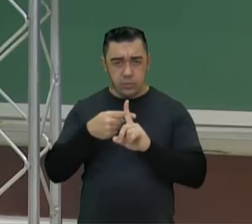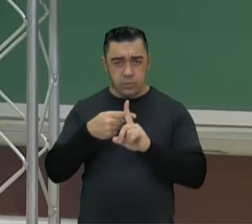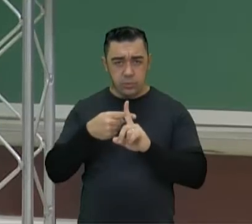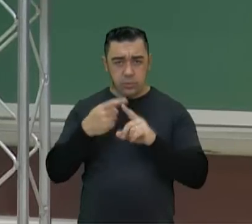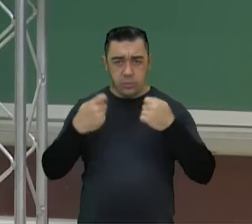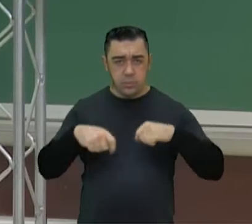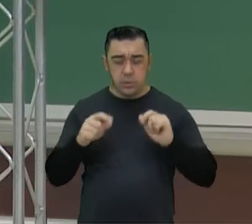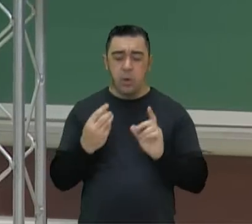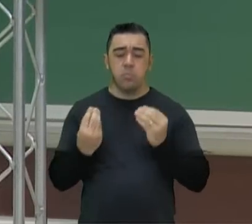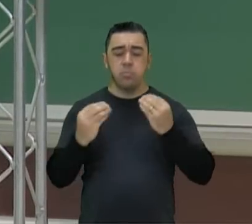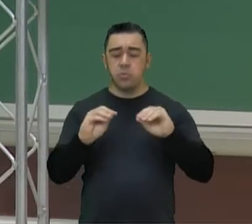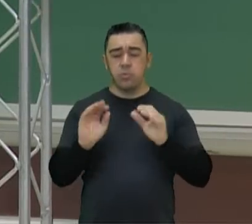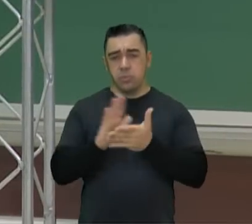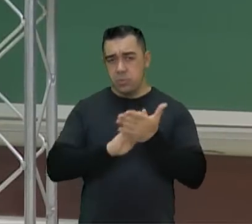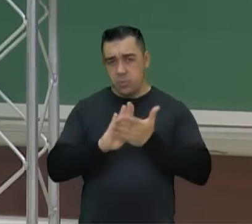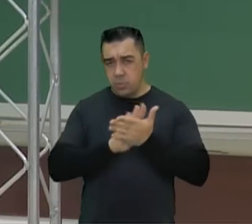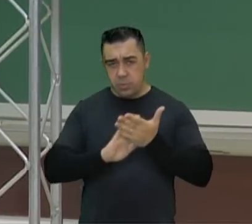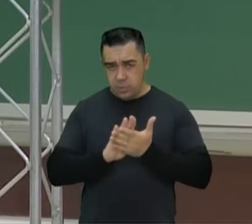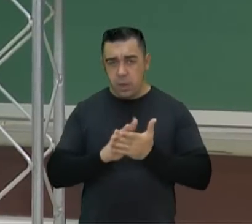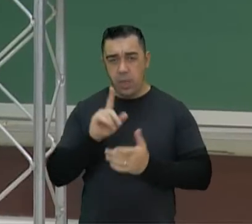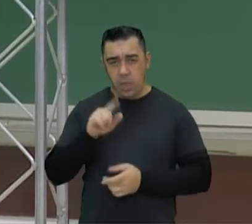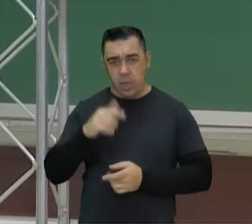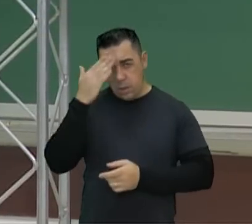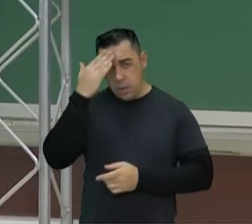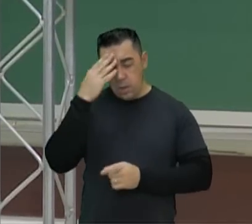sem o sinal, ele é positivo também.